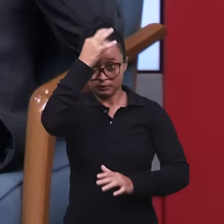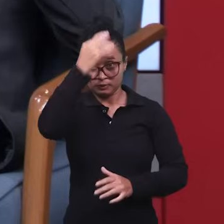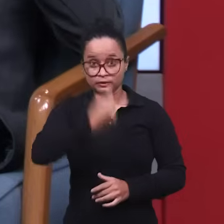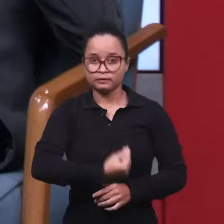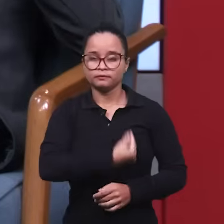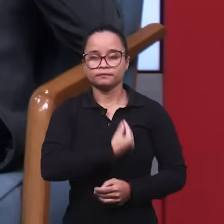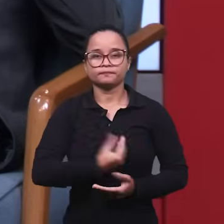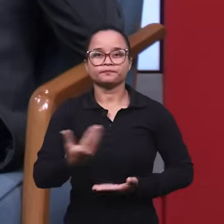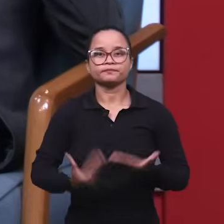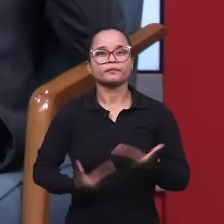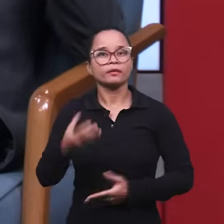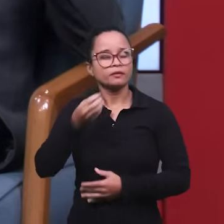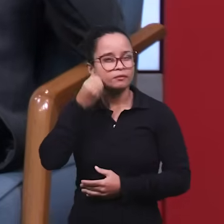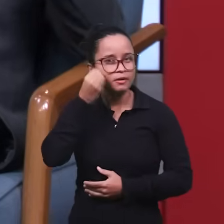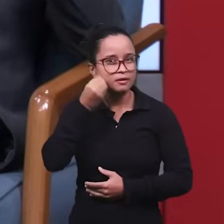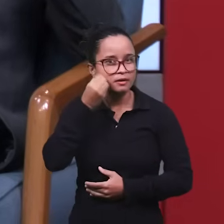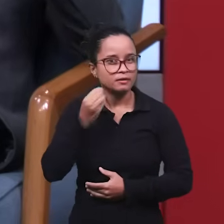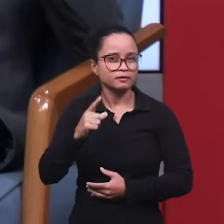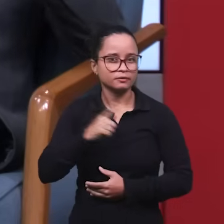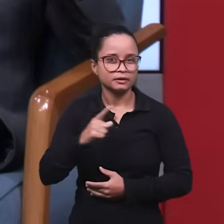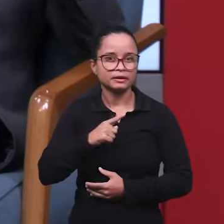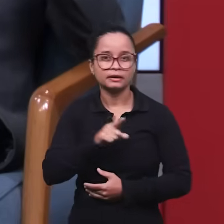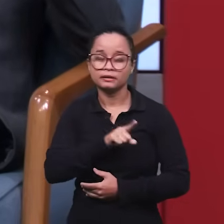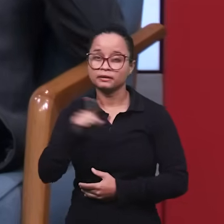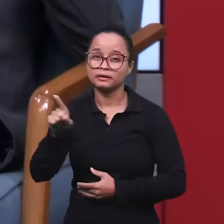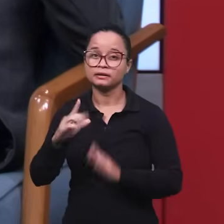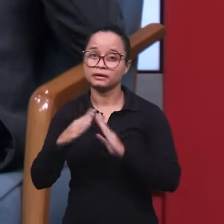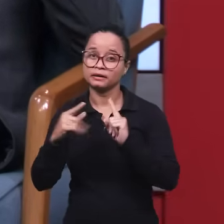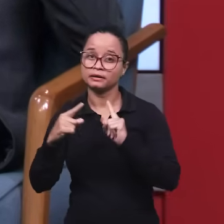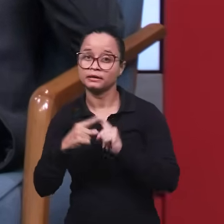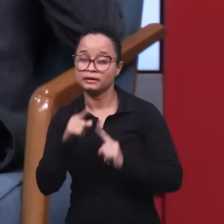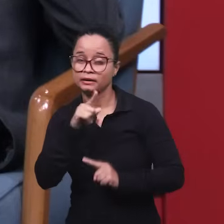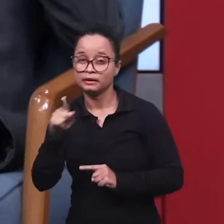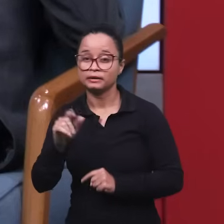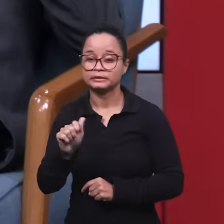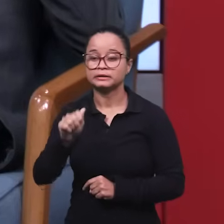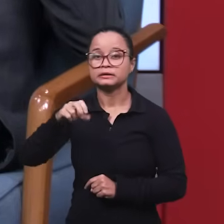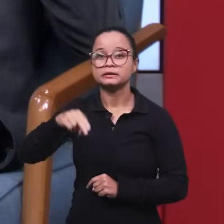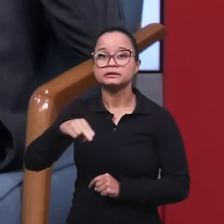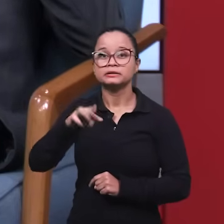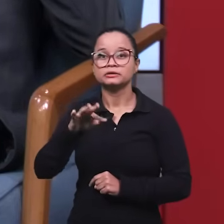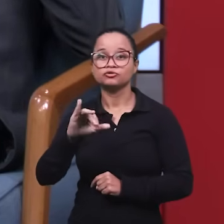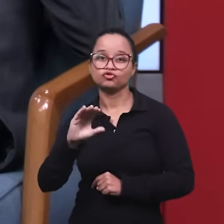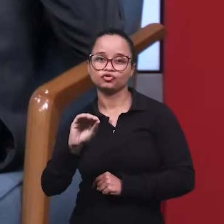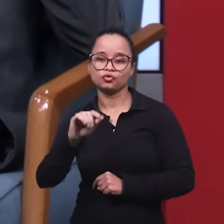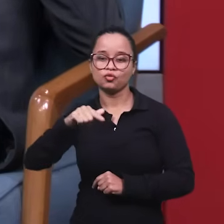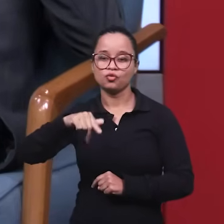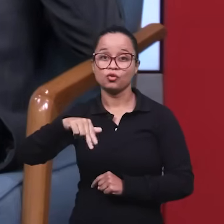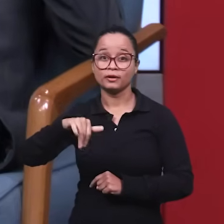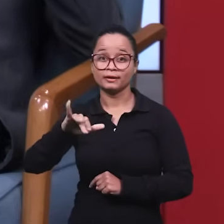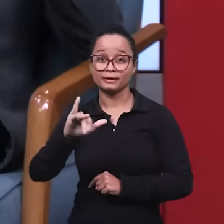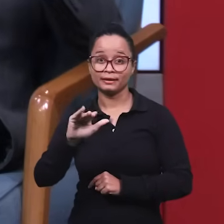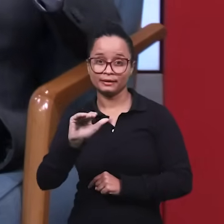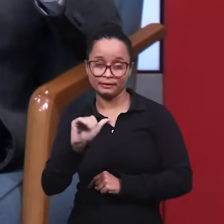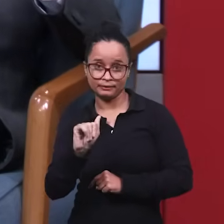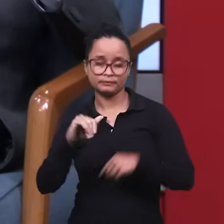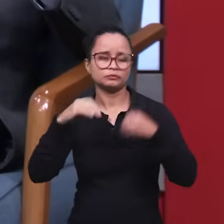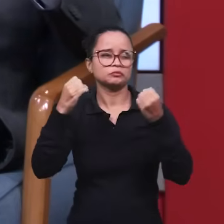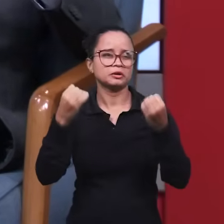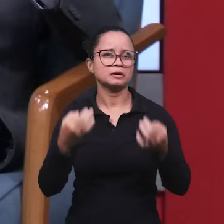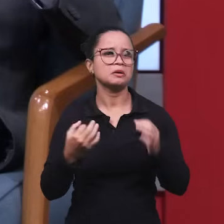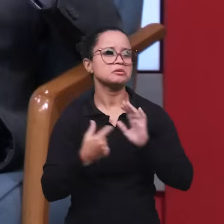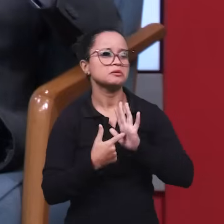da igreja, a experiência que ele tinha, especialmente em Antioquia, ele era da igreja de Antioquia, mas ele